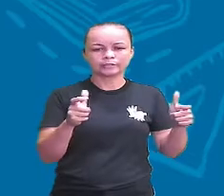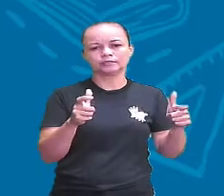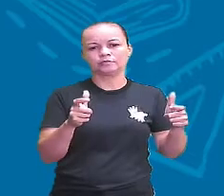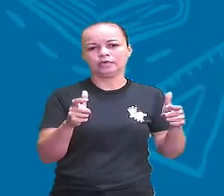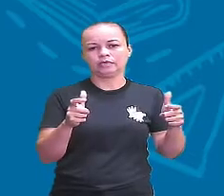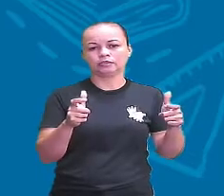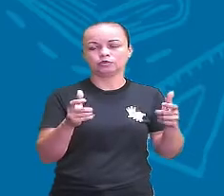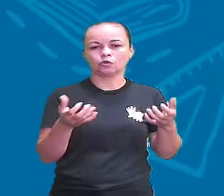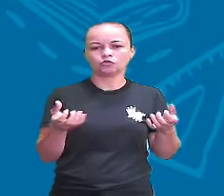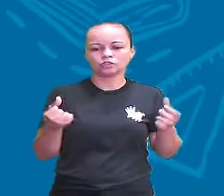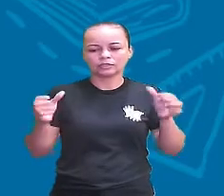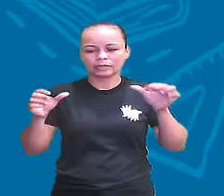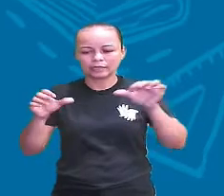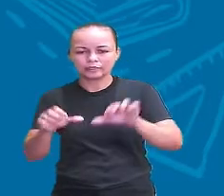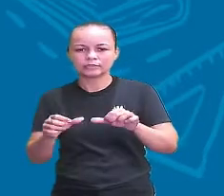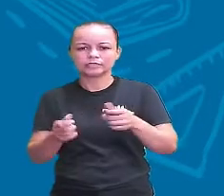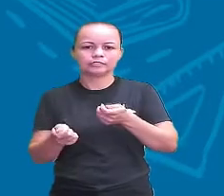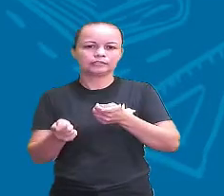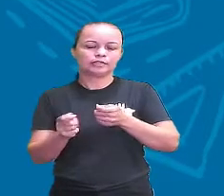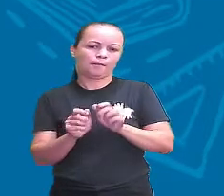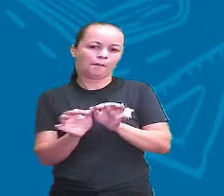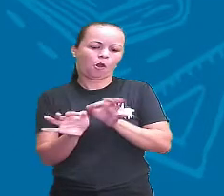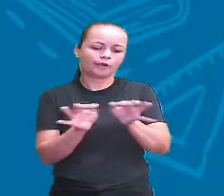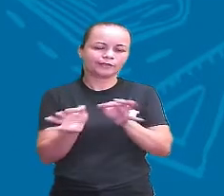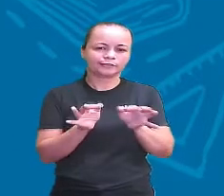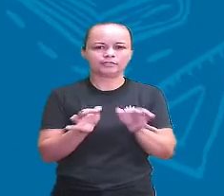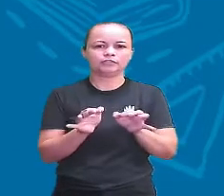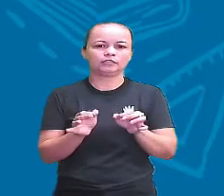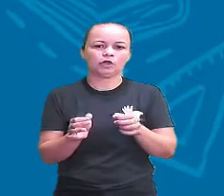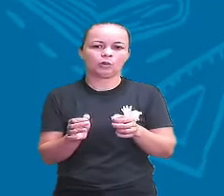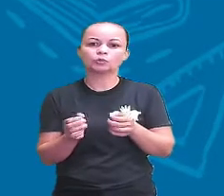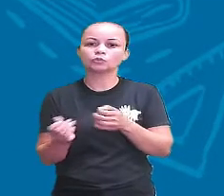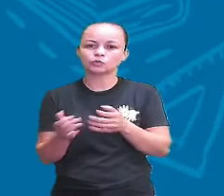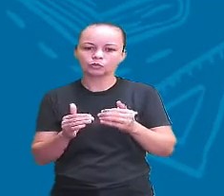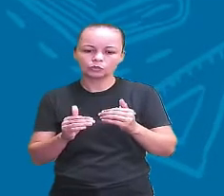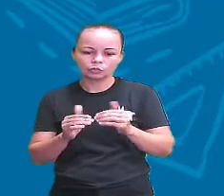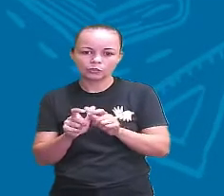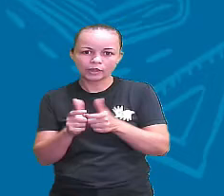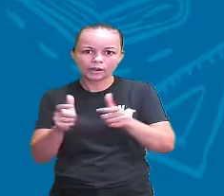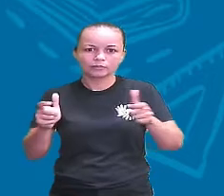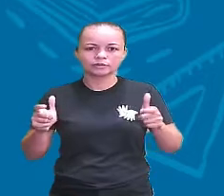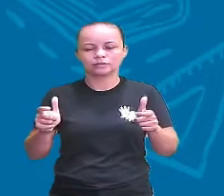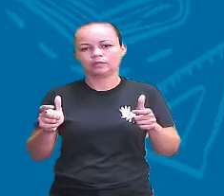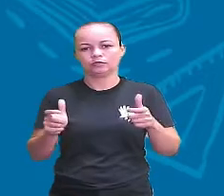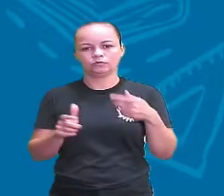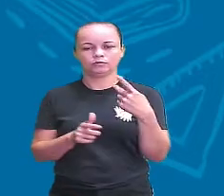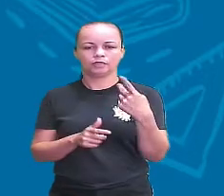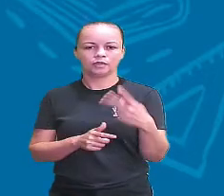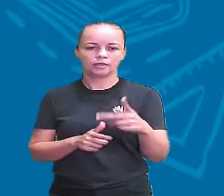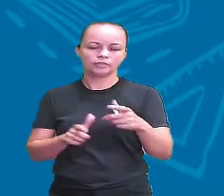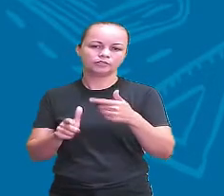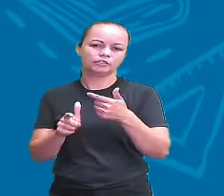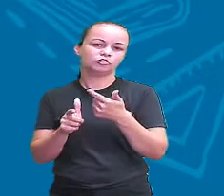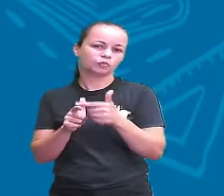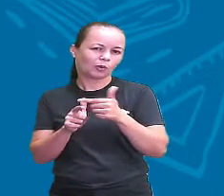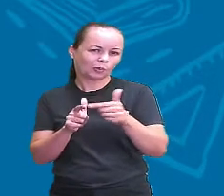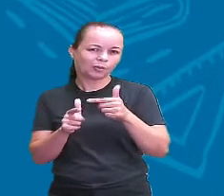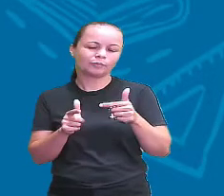uma decadência nesse planejamento de crescimento, onde desencadeou todos esses problemas que a gente vem vendo aqui na